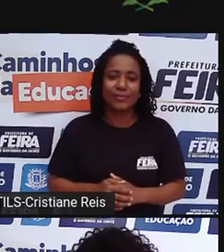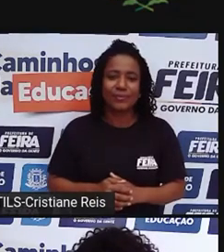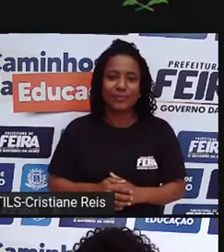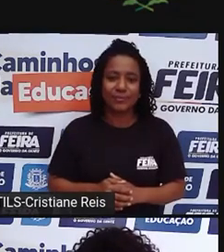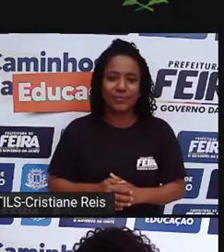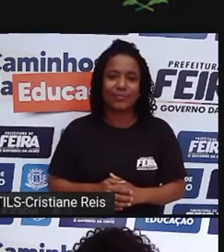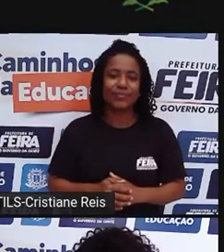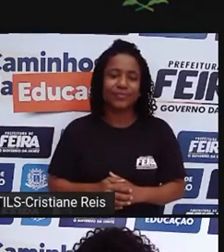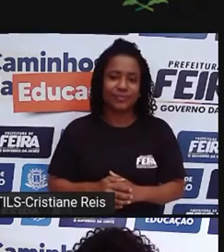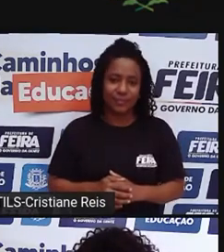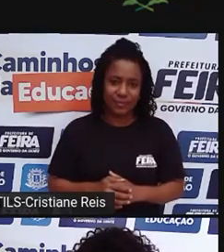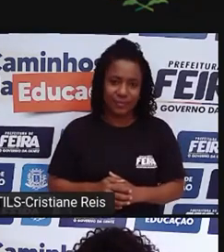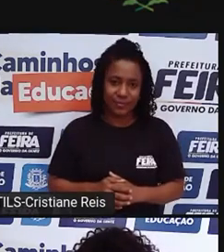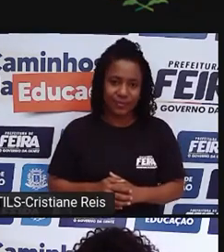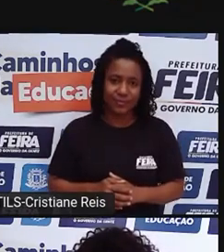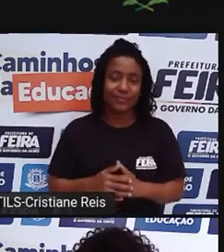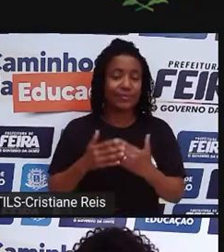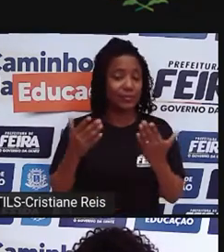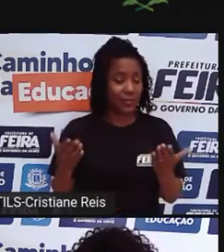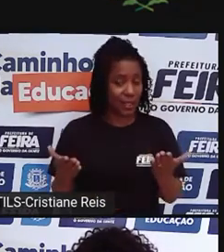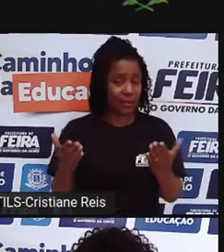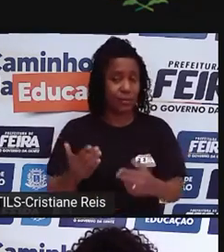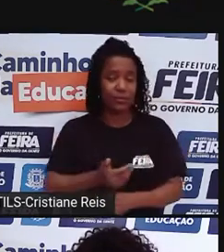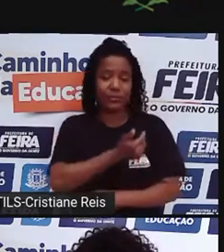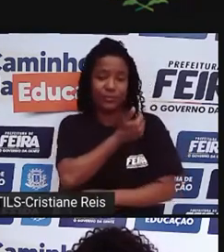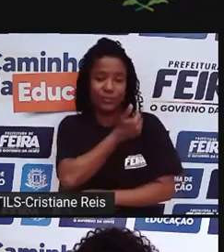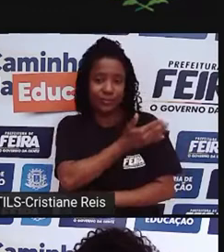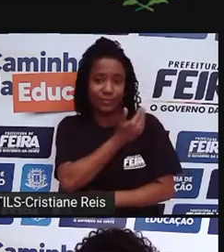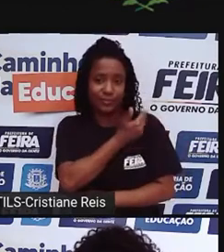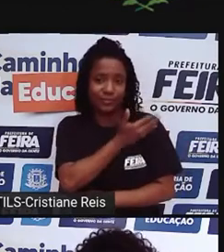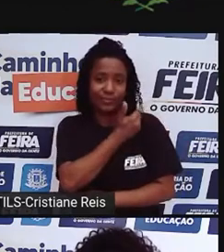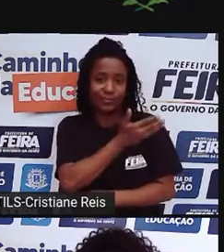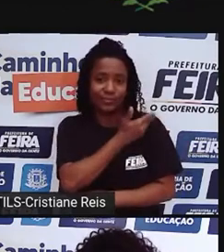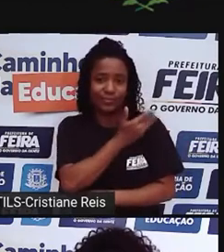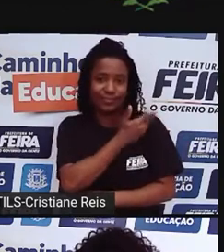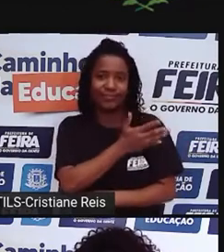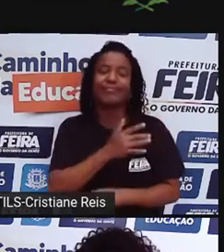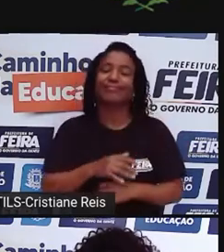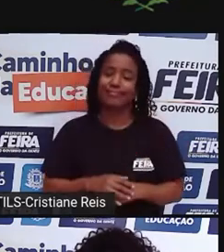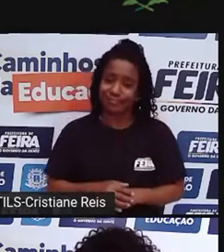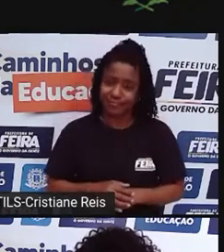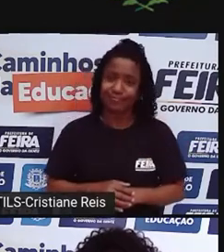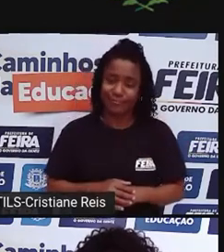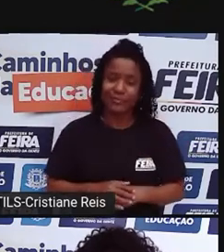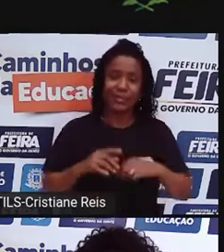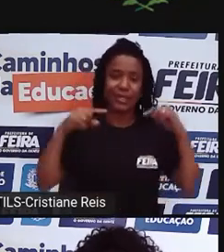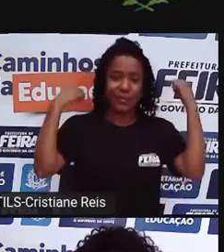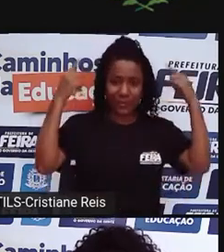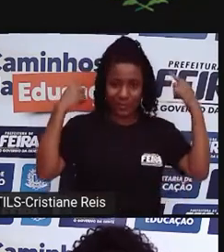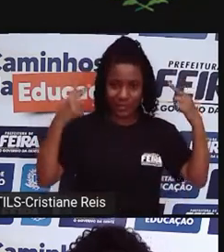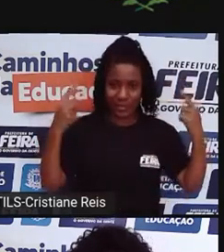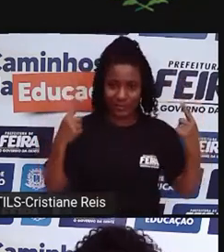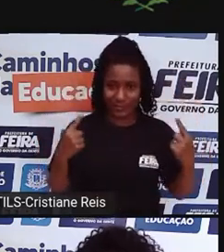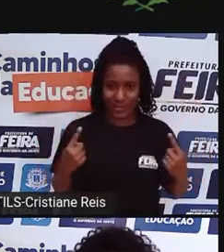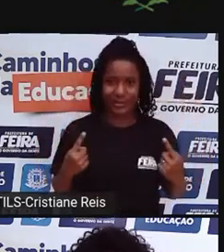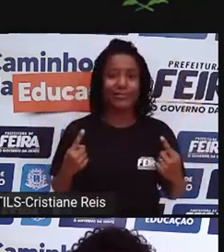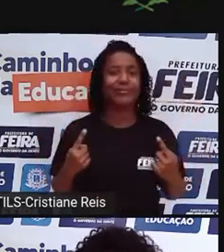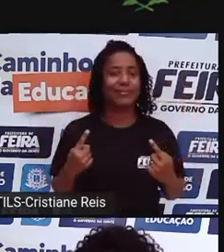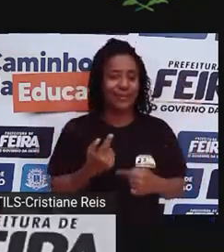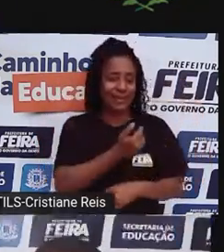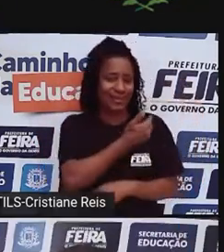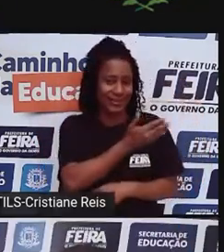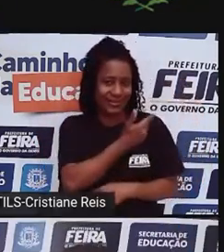Então, o racismo, ele se mostra bem forte quando a gente fala de cabelo, né? Tô errado? Não